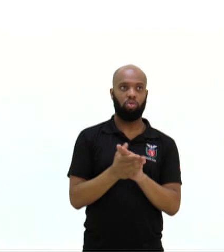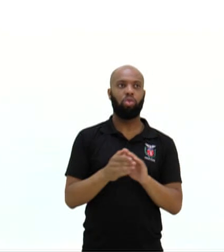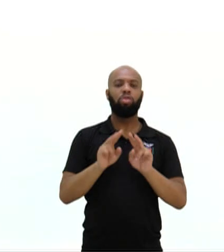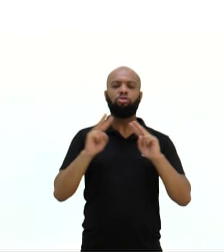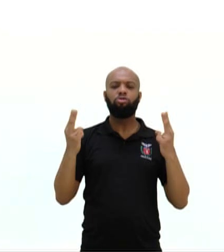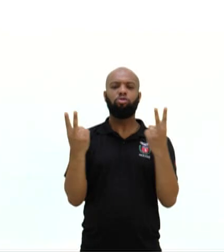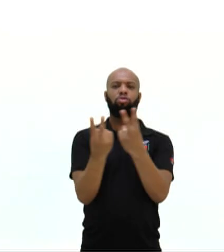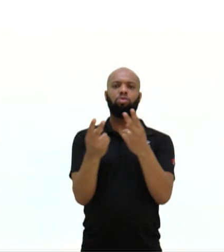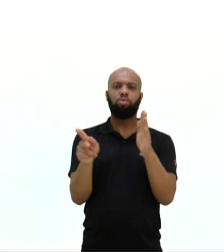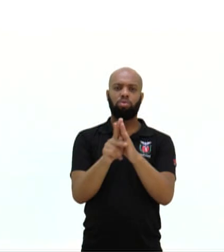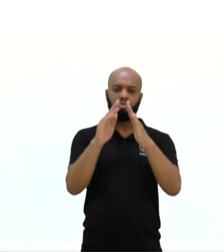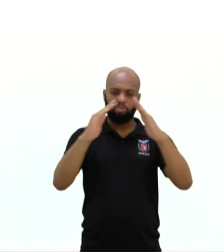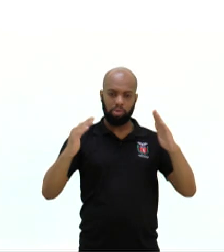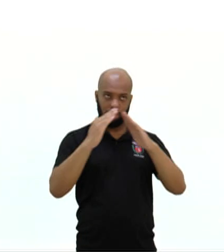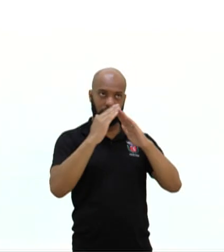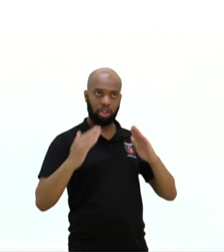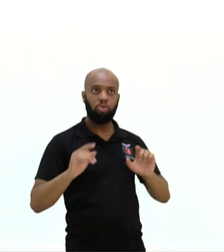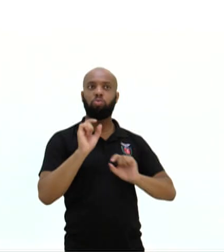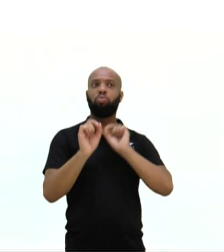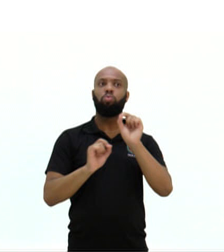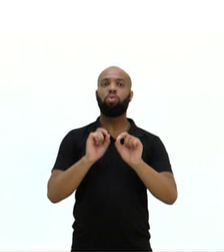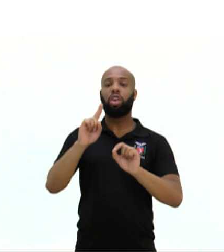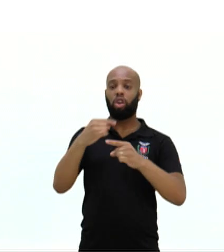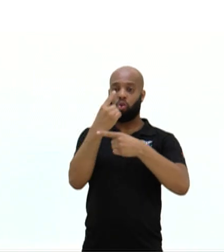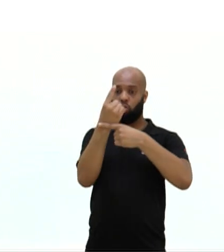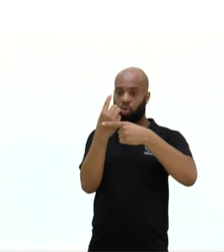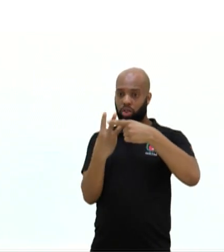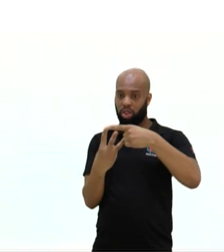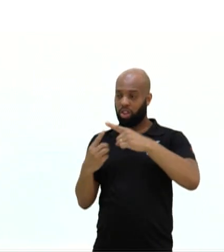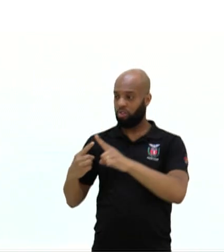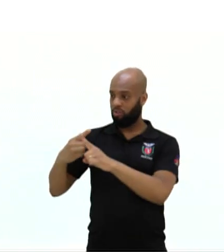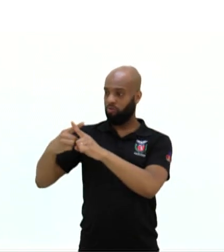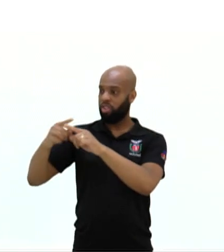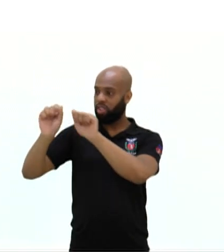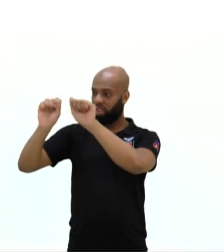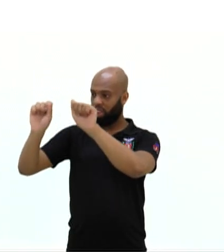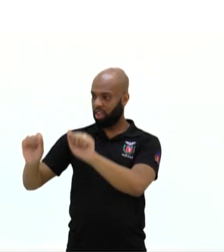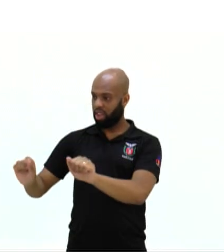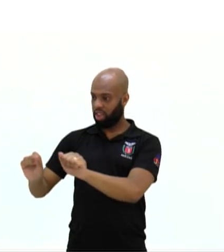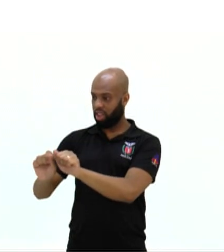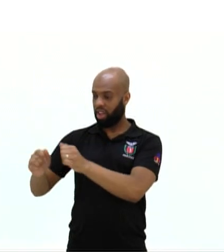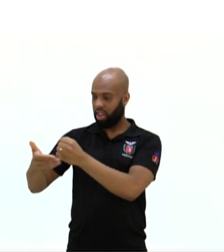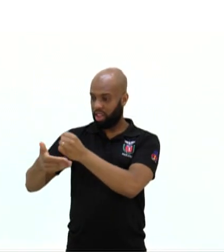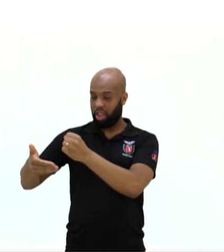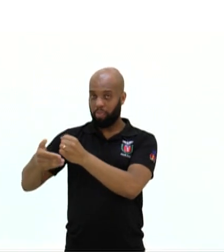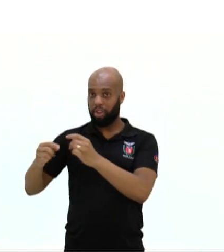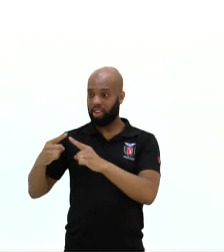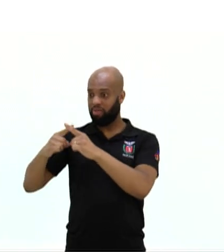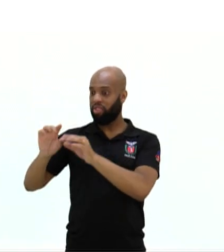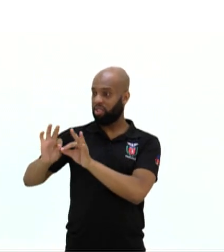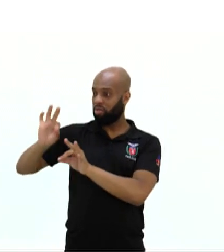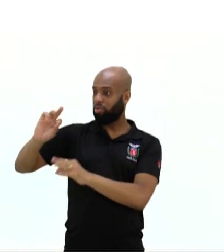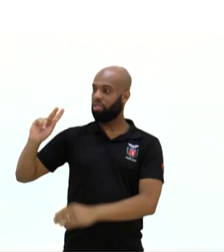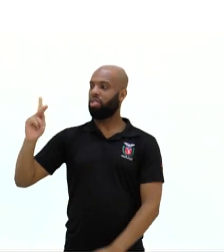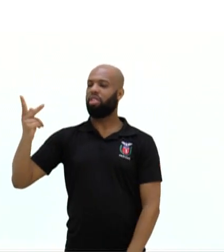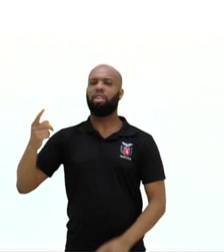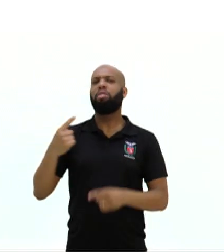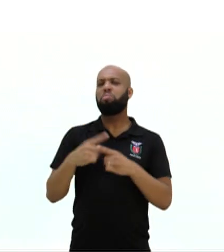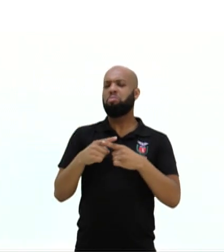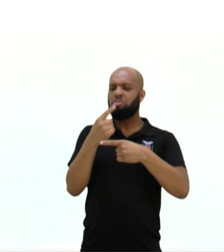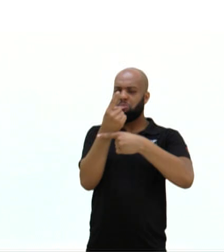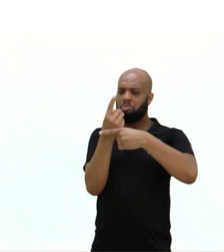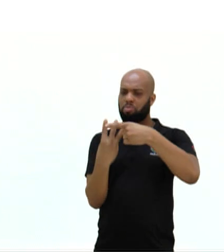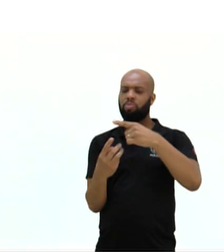de uma pirâmide é igual a 1/3 do produto da área da base pela medida da altura. Por que será esse 1/3,